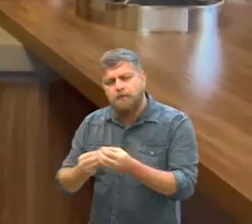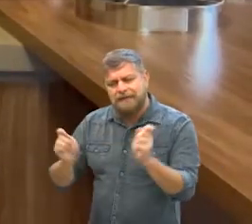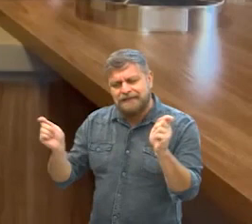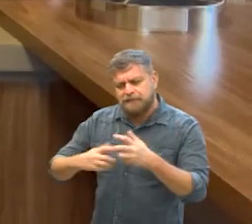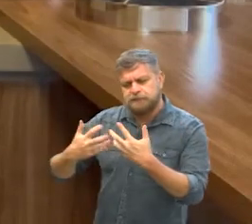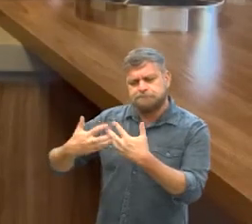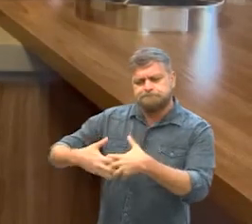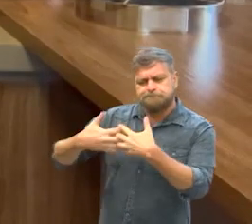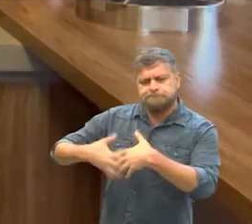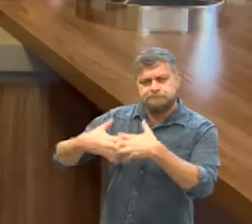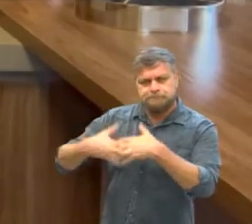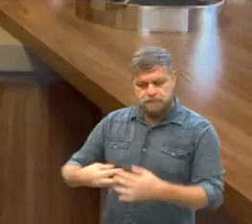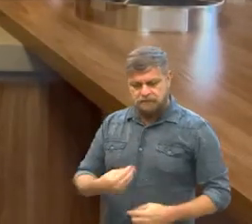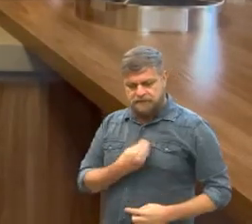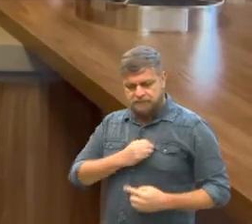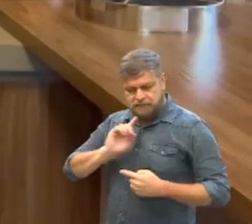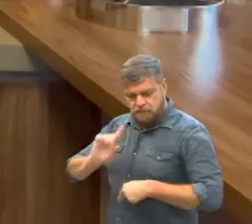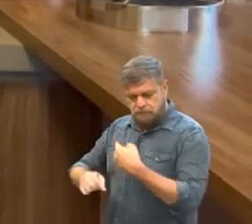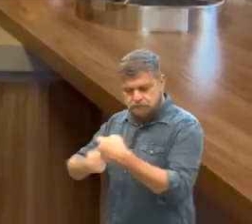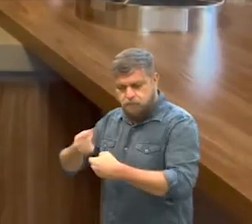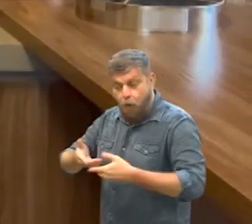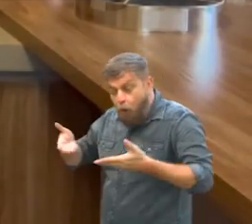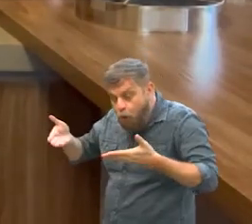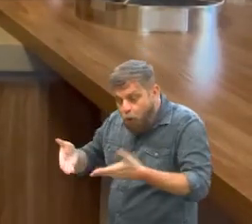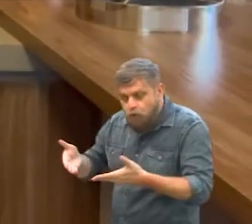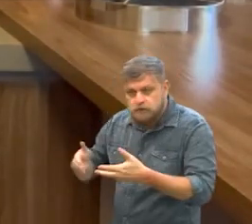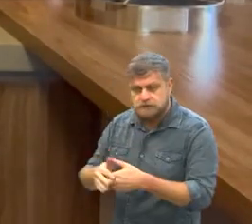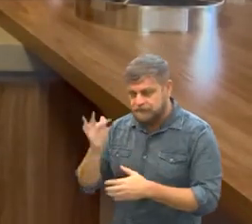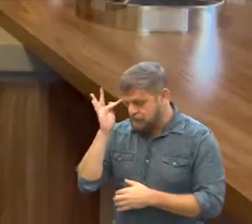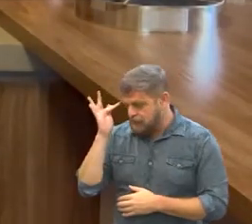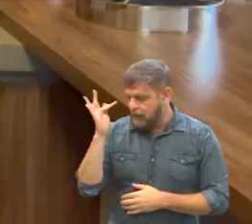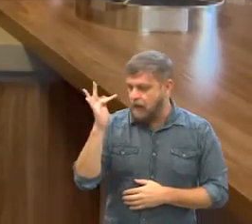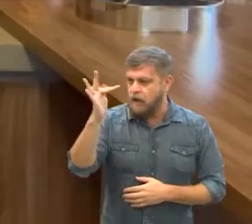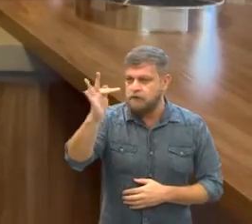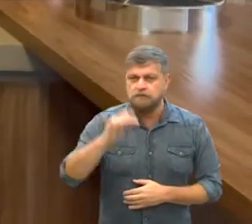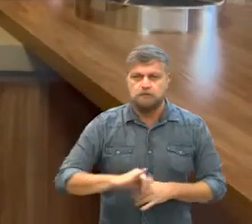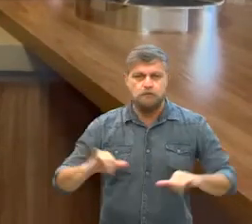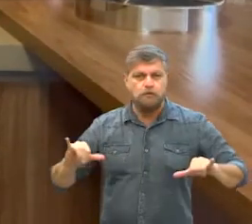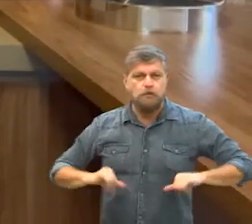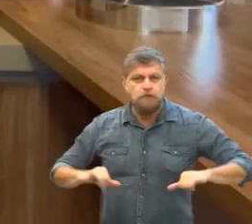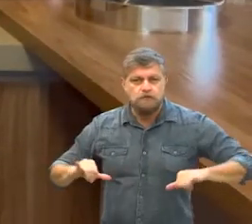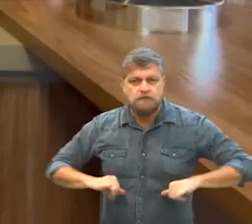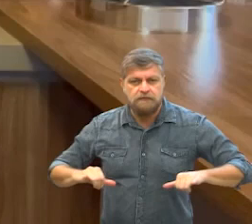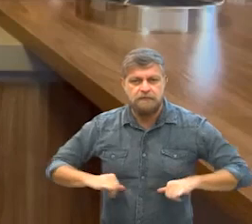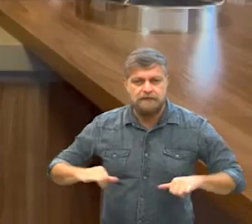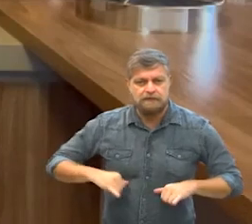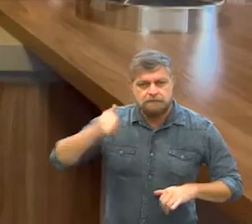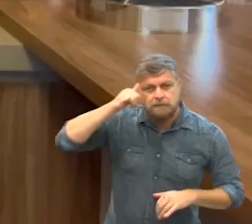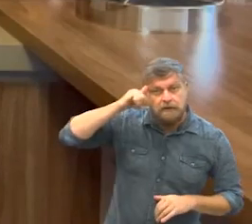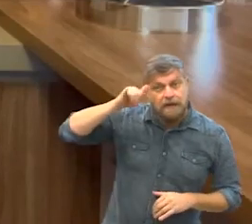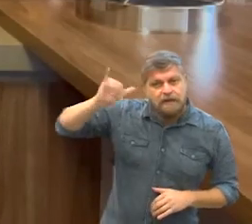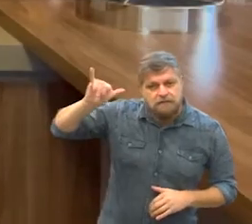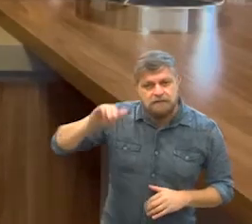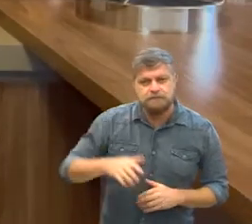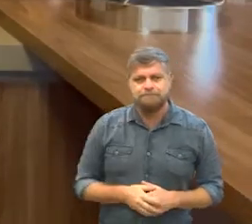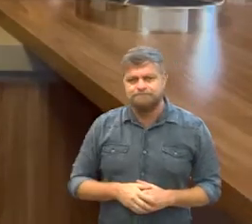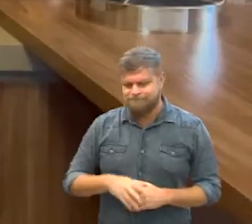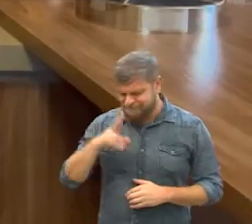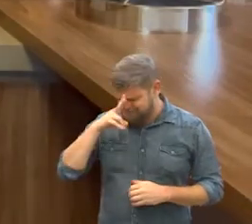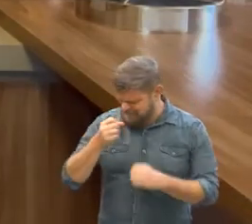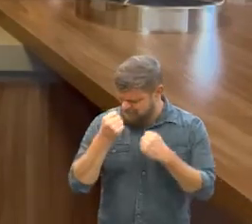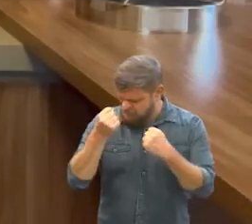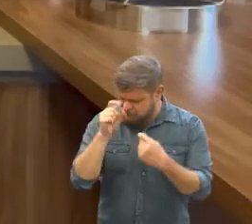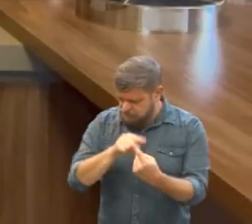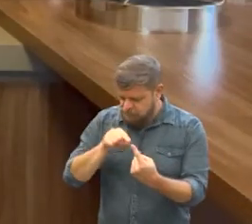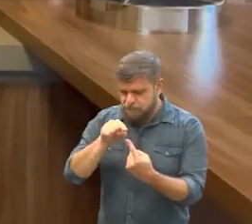desenvolver, como eu consigo transformar a realidade dessa menina hoje para que no futuro ela não sofra um relacionamento abusivo? Então isso é muito,